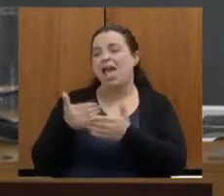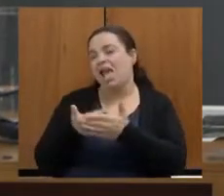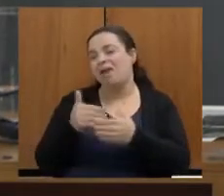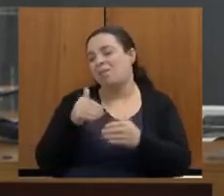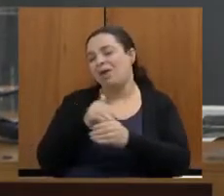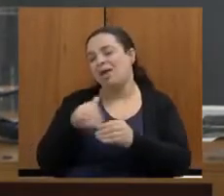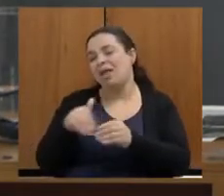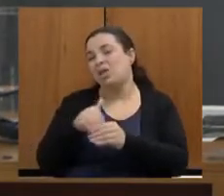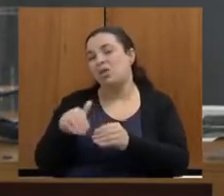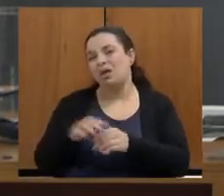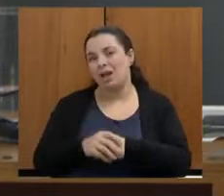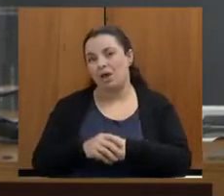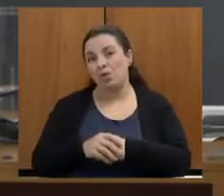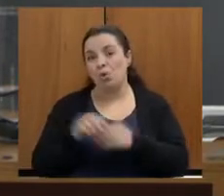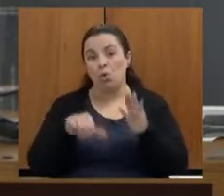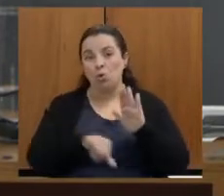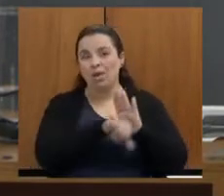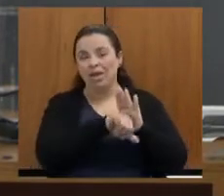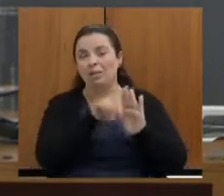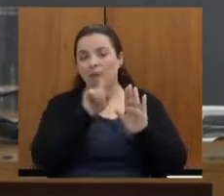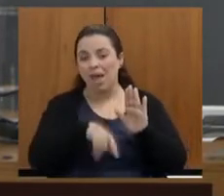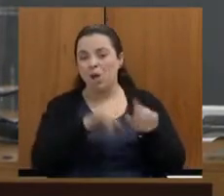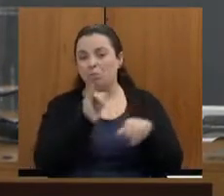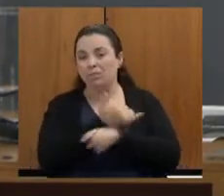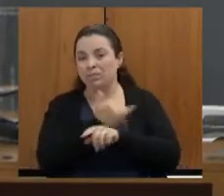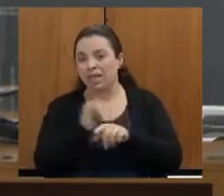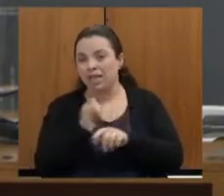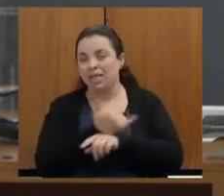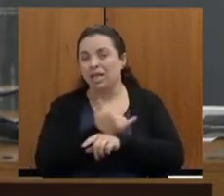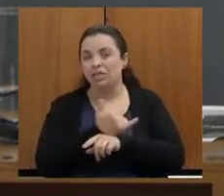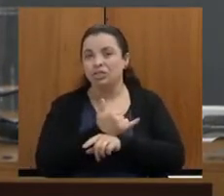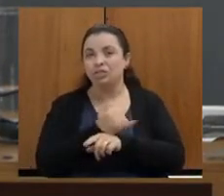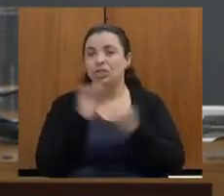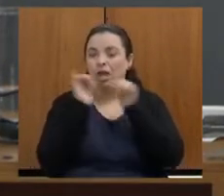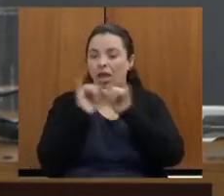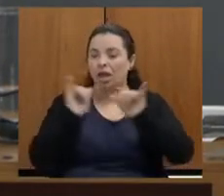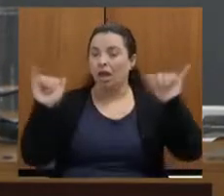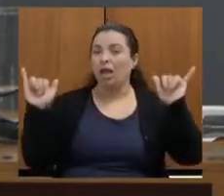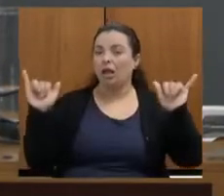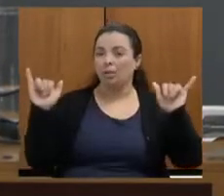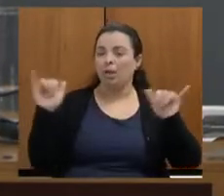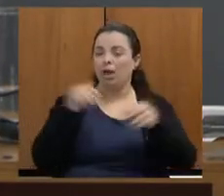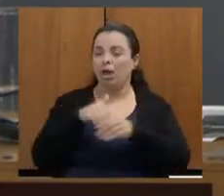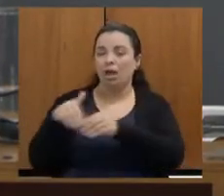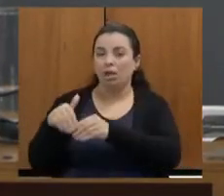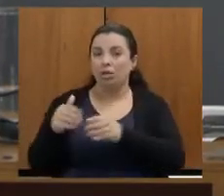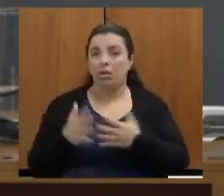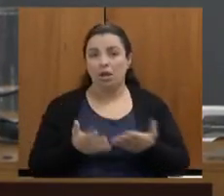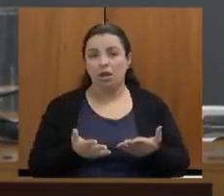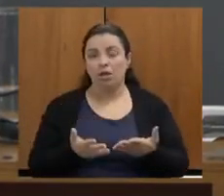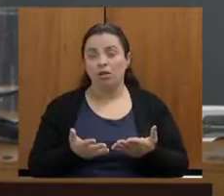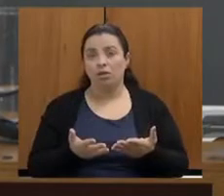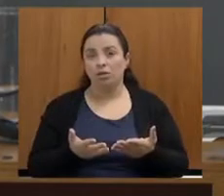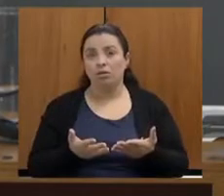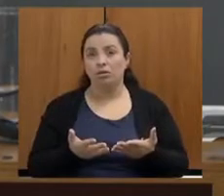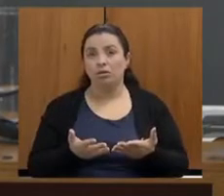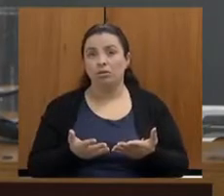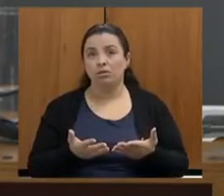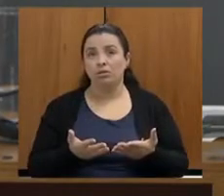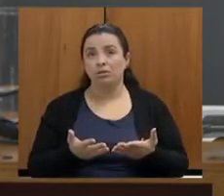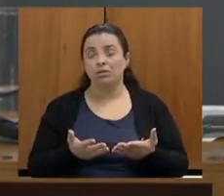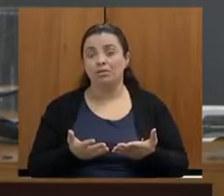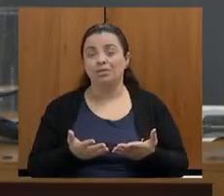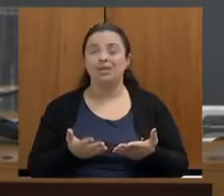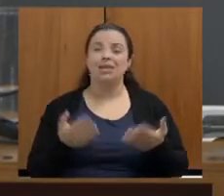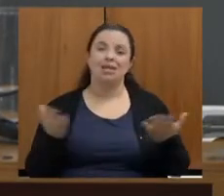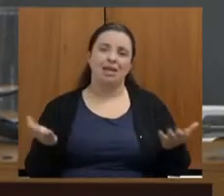vire um instrumento eleitoreiro para aqueles que afinal de contas tratam as mineradoras Aí sim